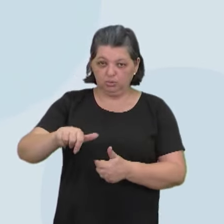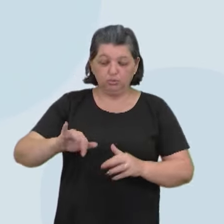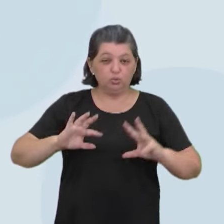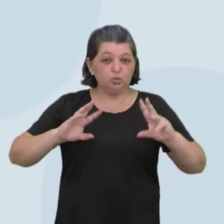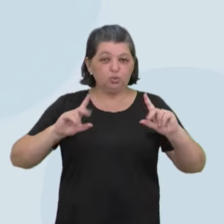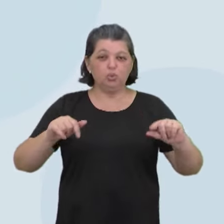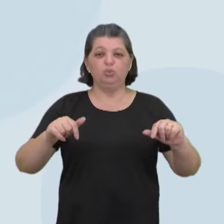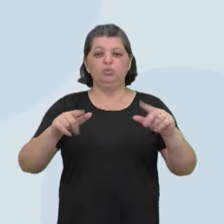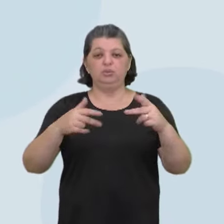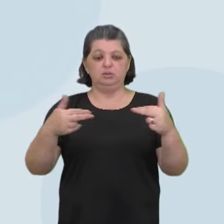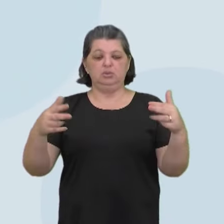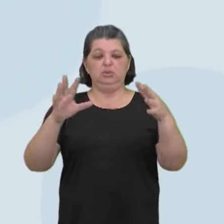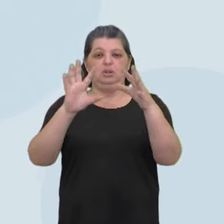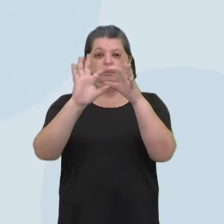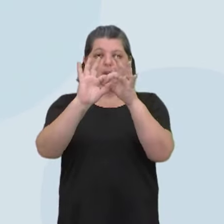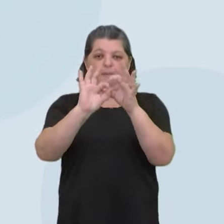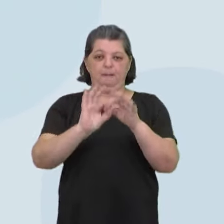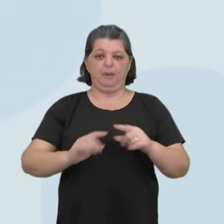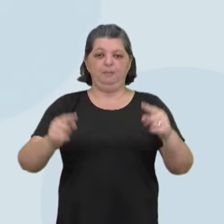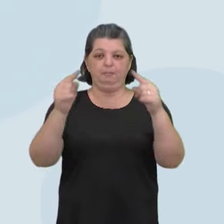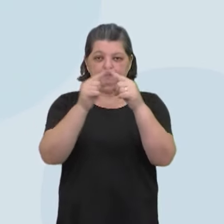Está Interligado.